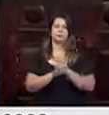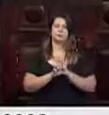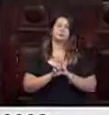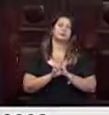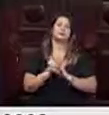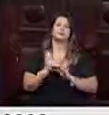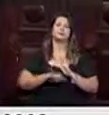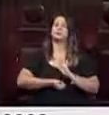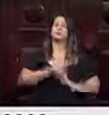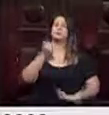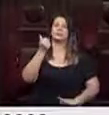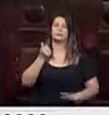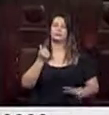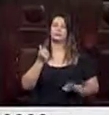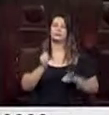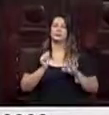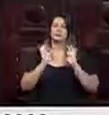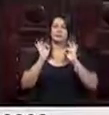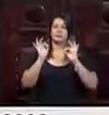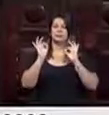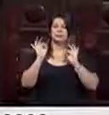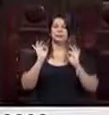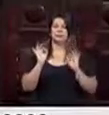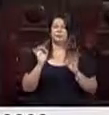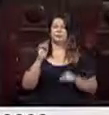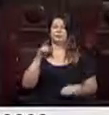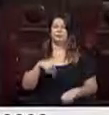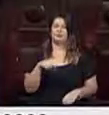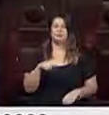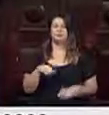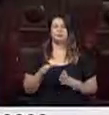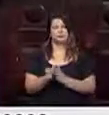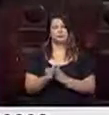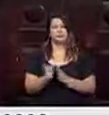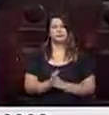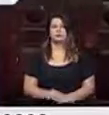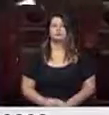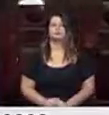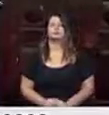sentido de dar proximidade do Estado a esses que precisam de socorro. Parabéns. Muito obrigado, presidente.